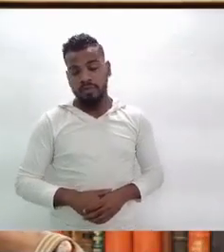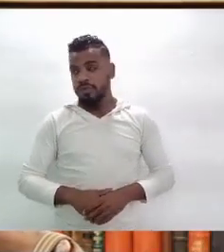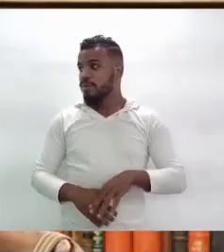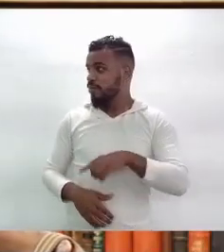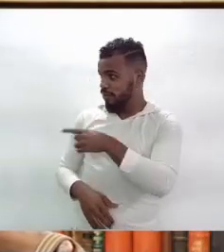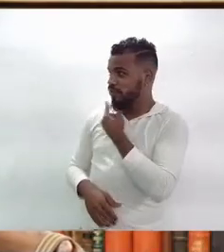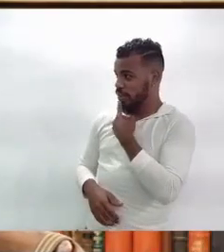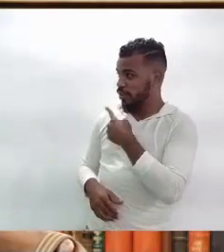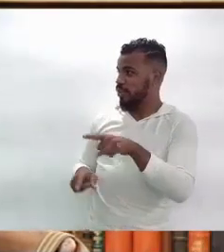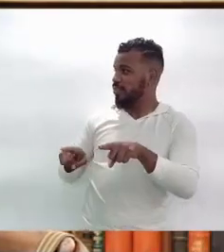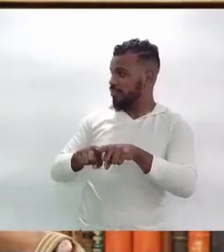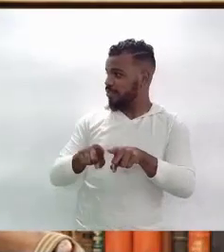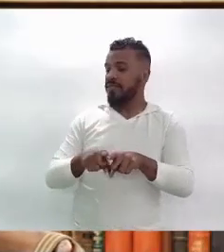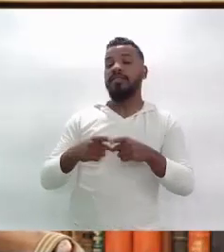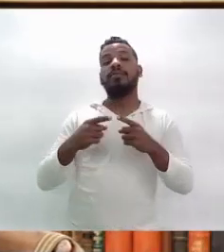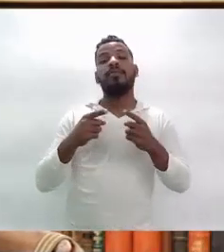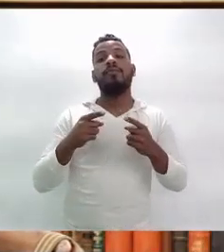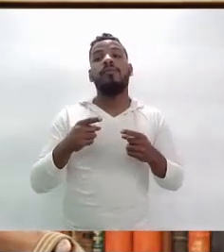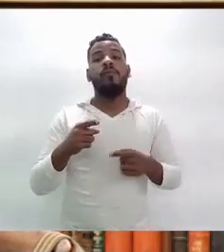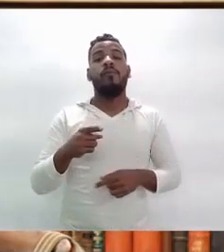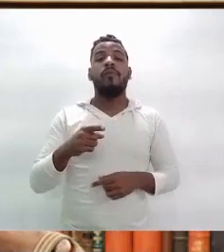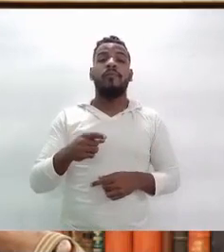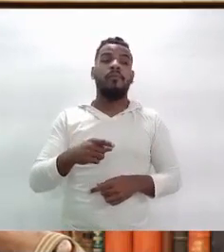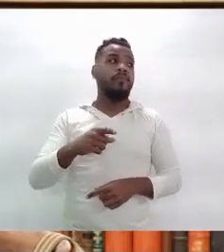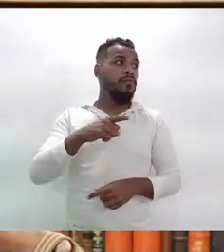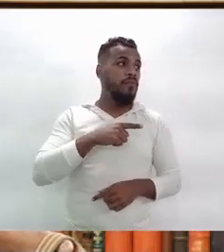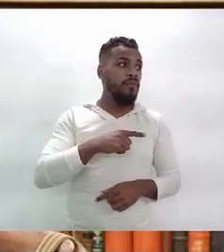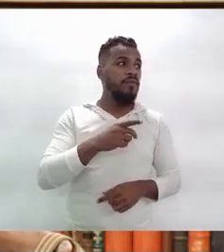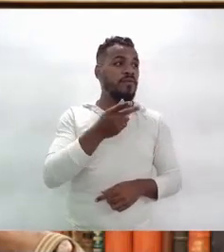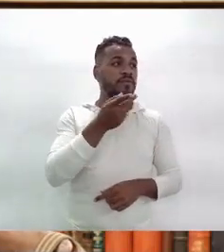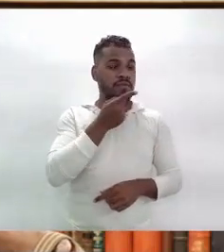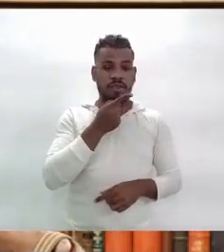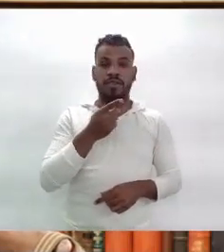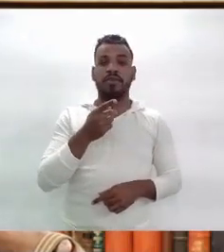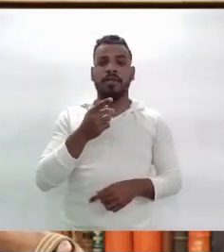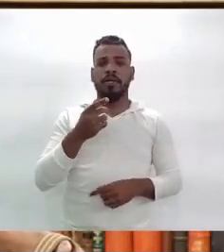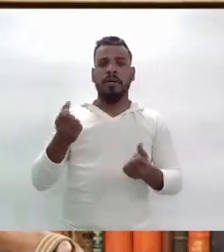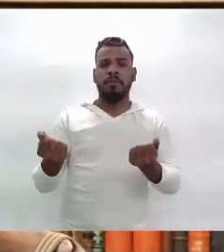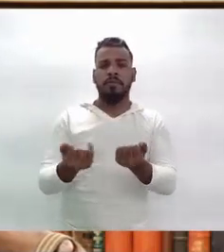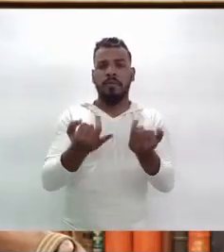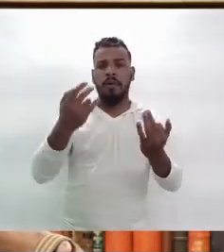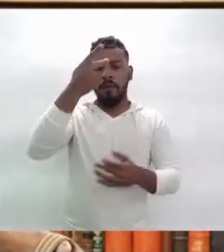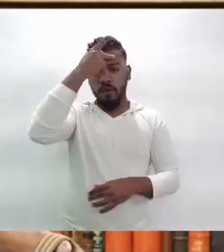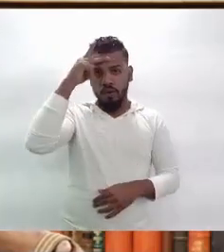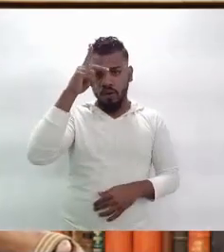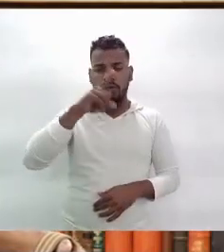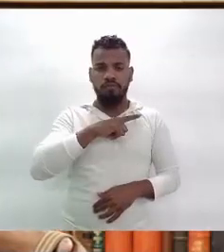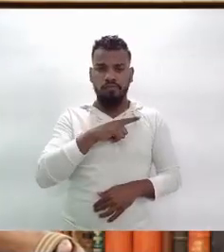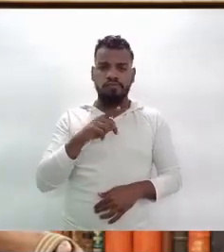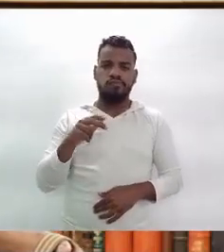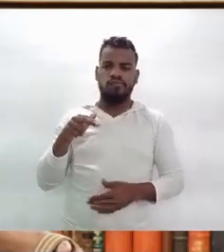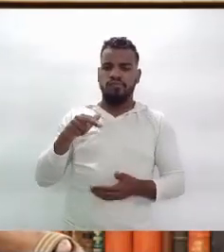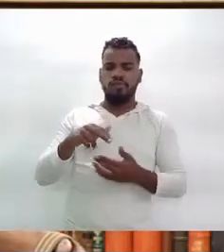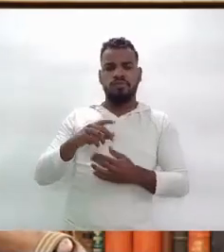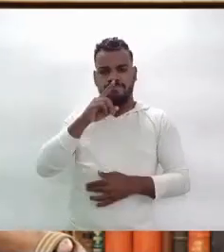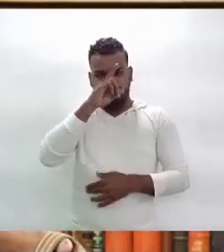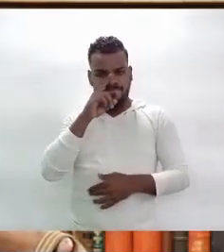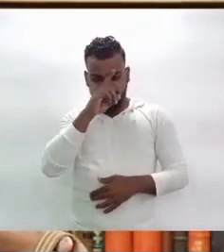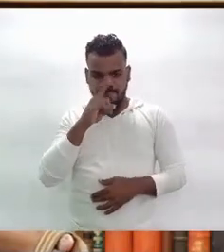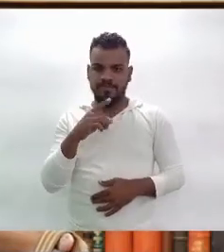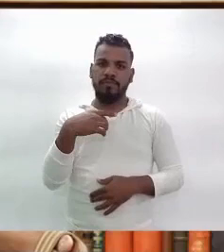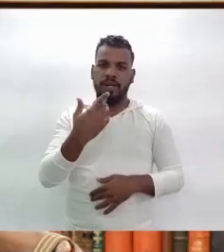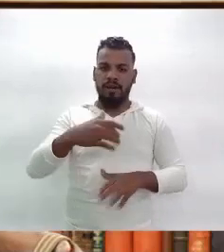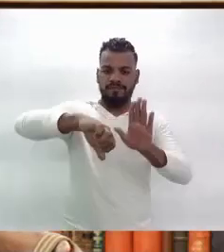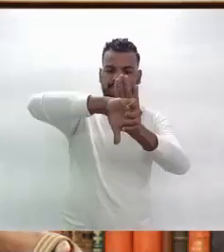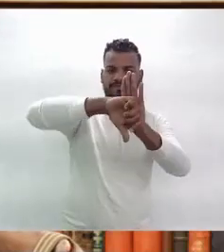de destacar muito bem é esse ponto quando falou justamente que muitas pessoas saíram da marginalidade ou não entraram